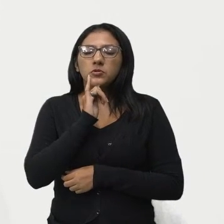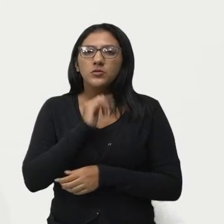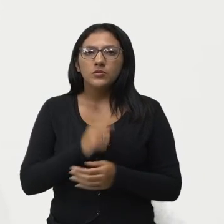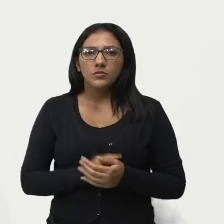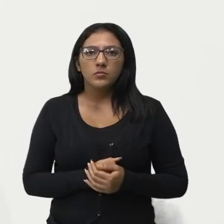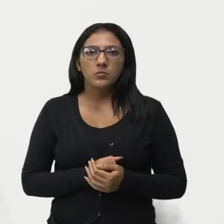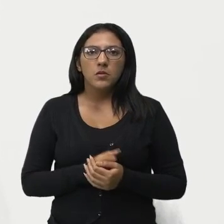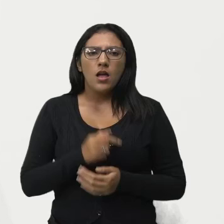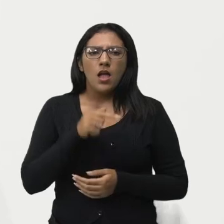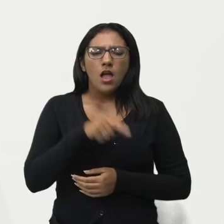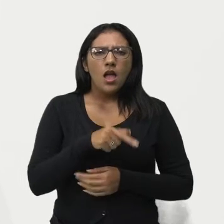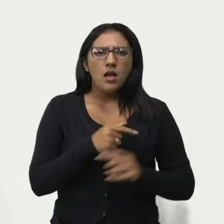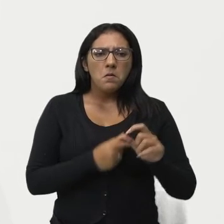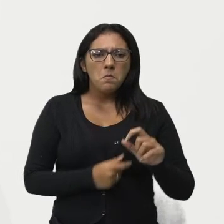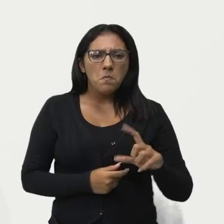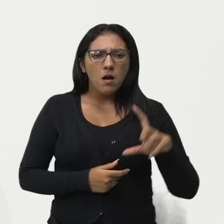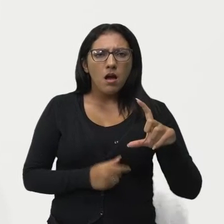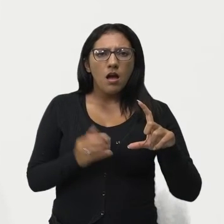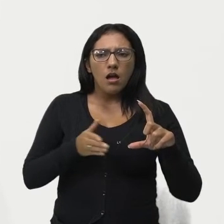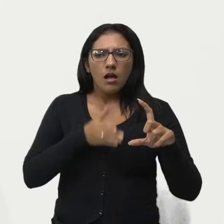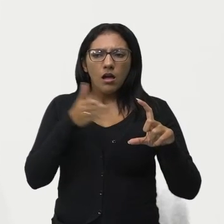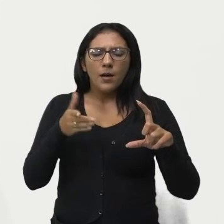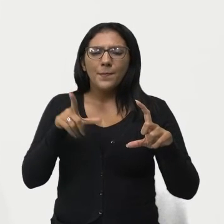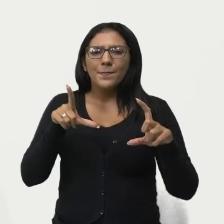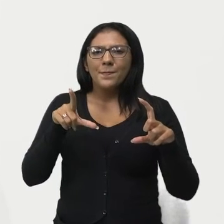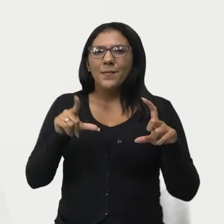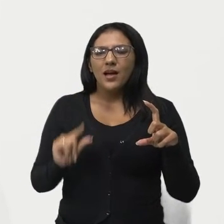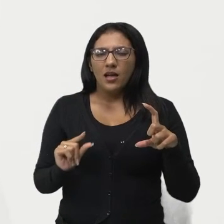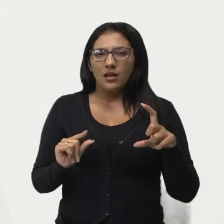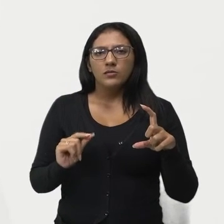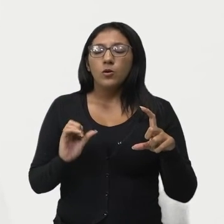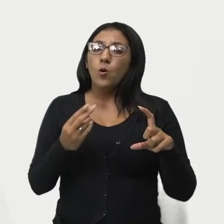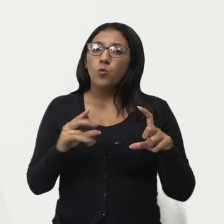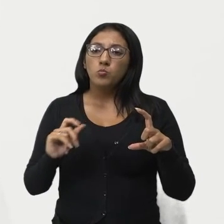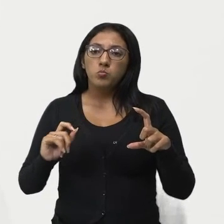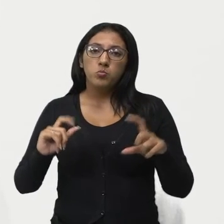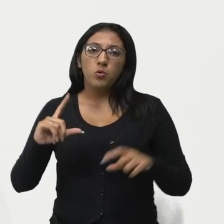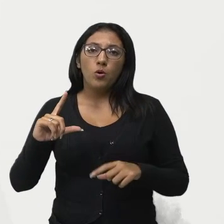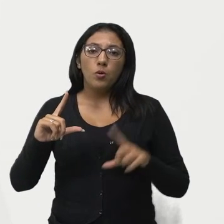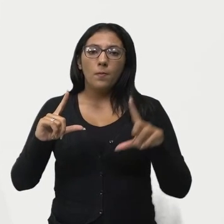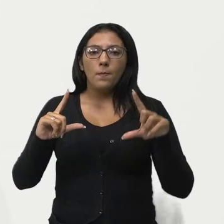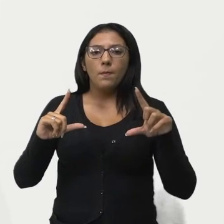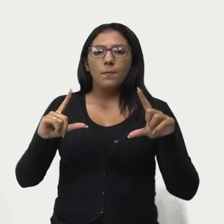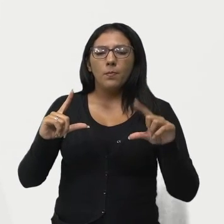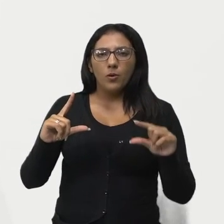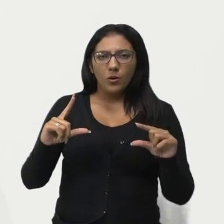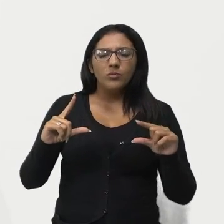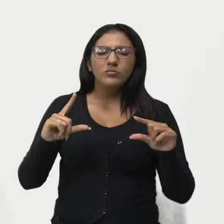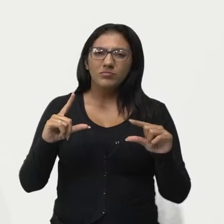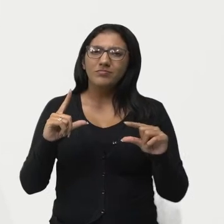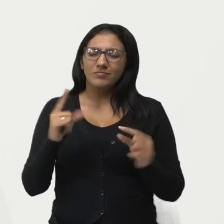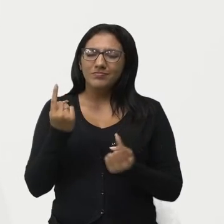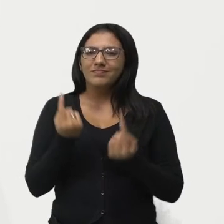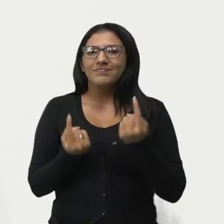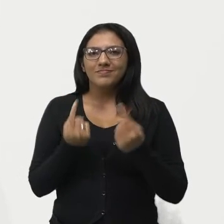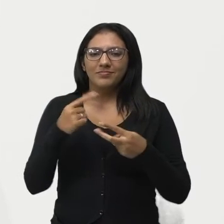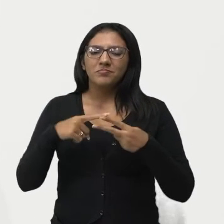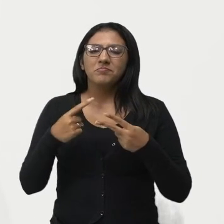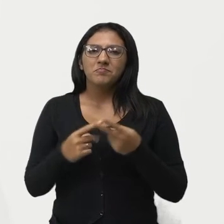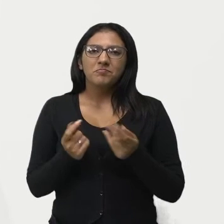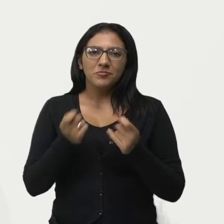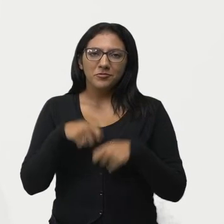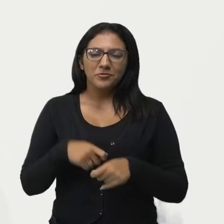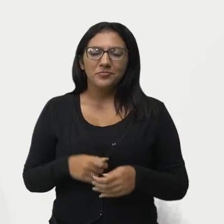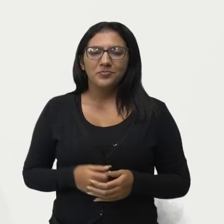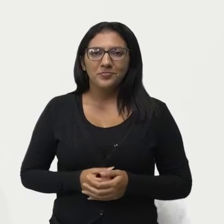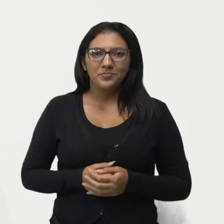delas aumenta e a outra necessariamente diminui, né? Ou o oposto, quando uma diminui e a outra aumenta,